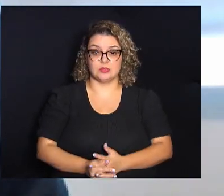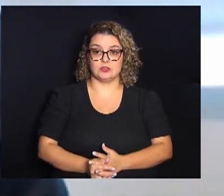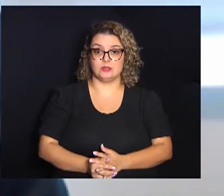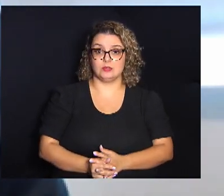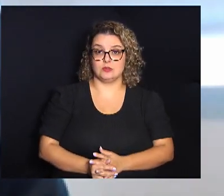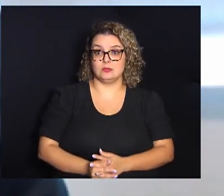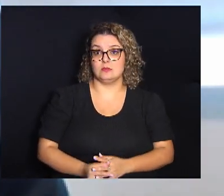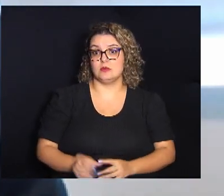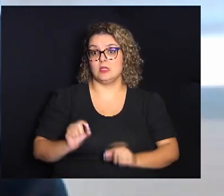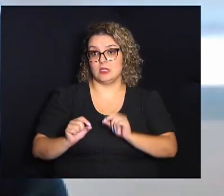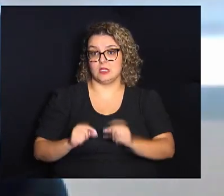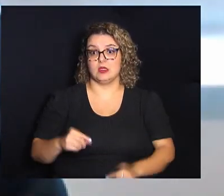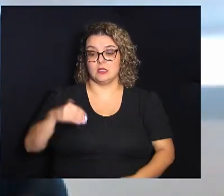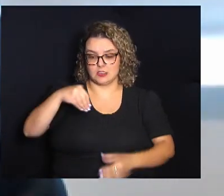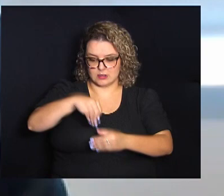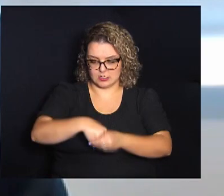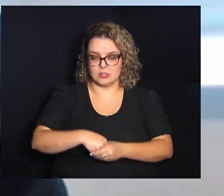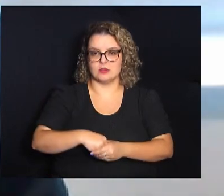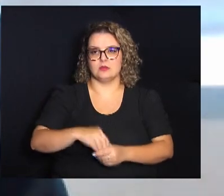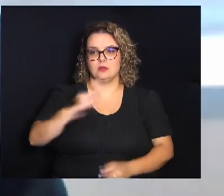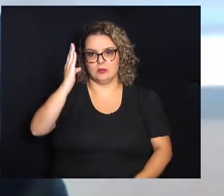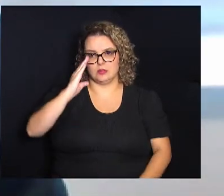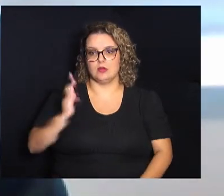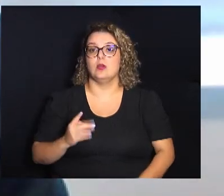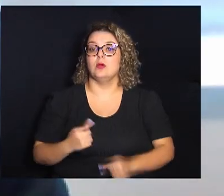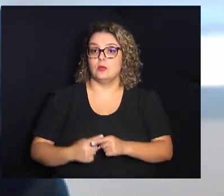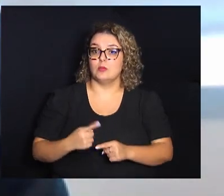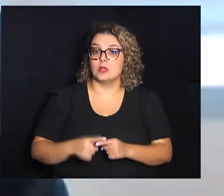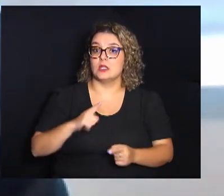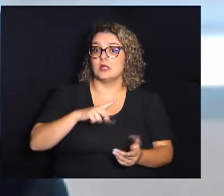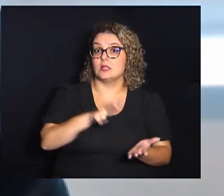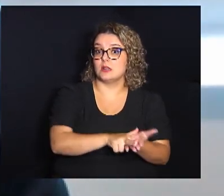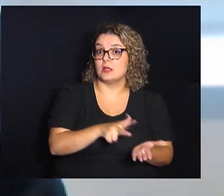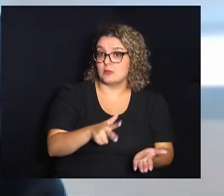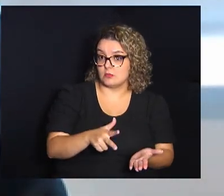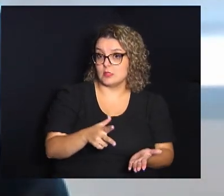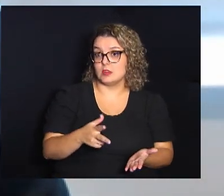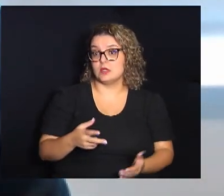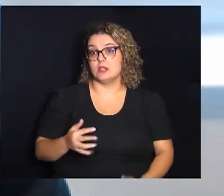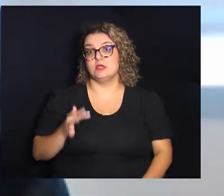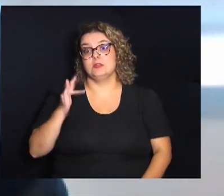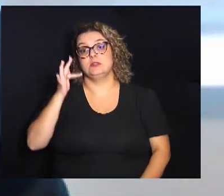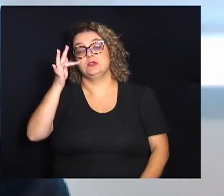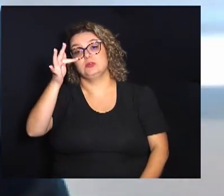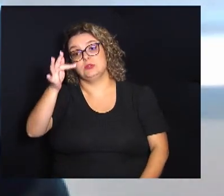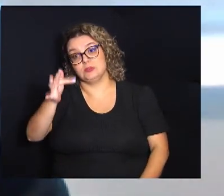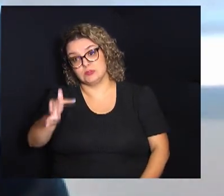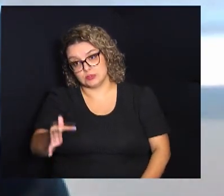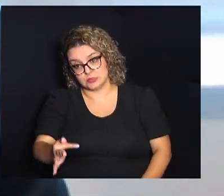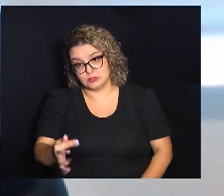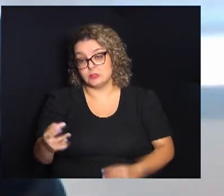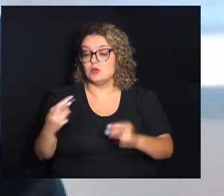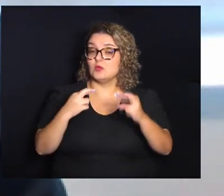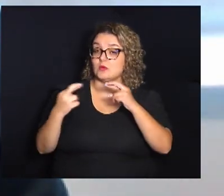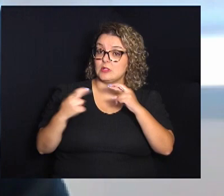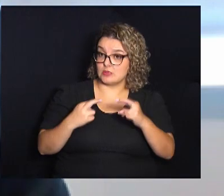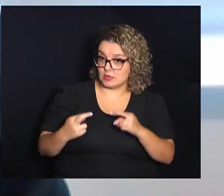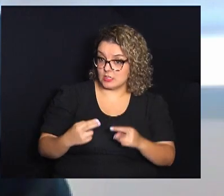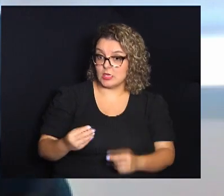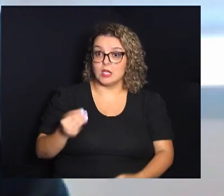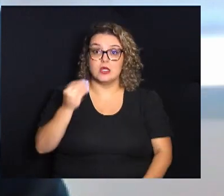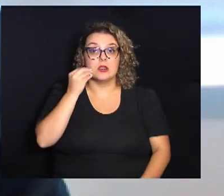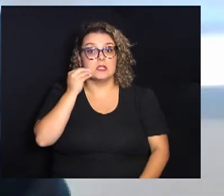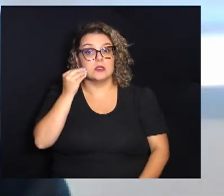no Brasil, porque de fato há um mercado e há uma regulamentação. E se aí no futuro for verificado que ela tentou obter